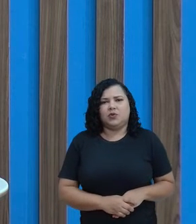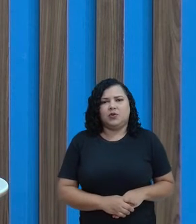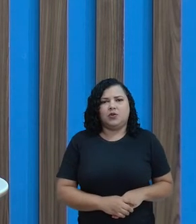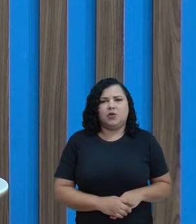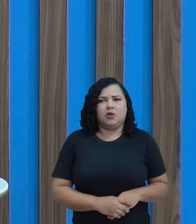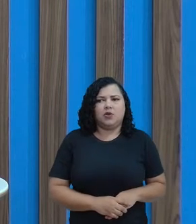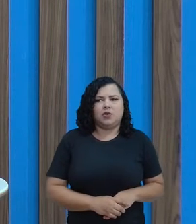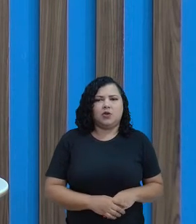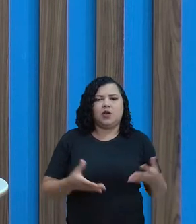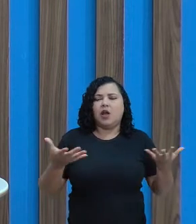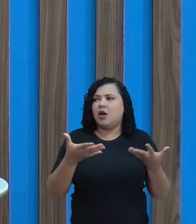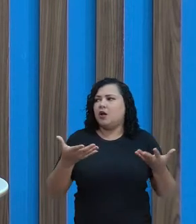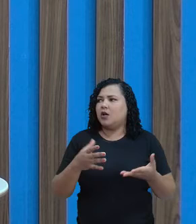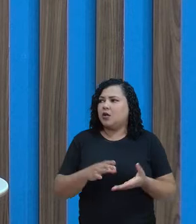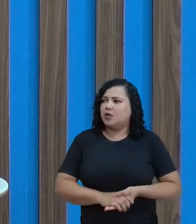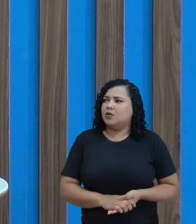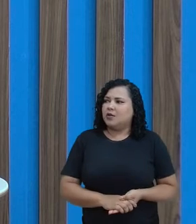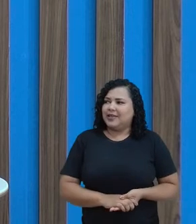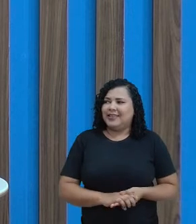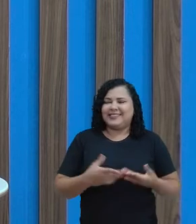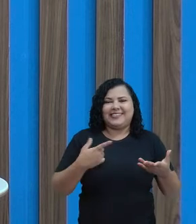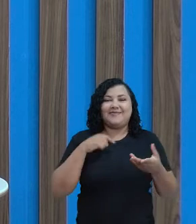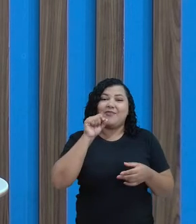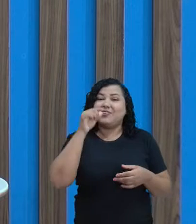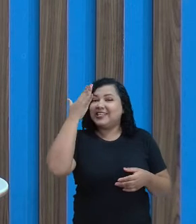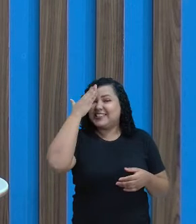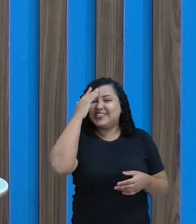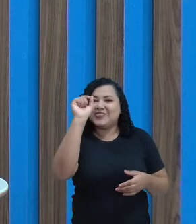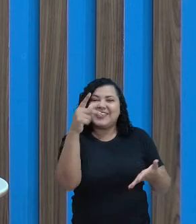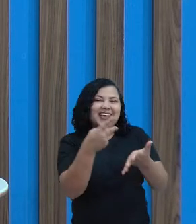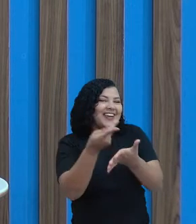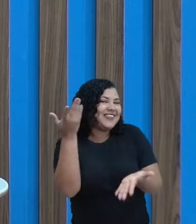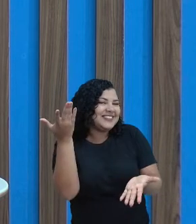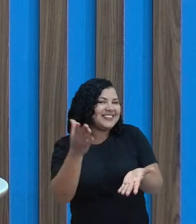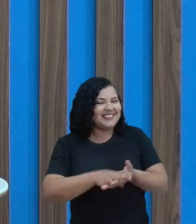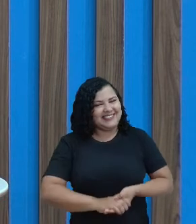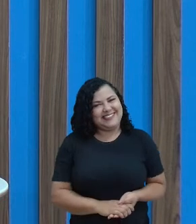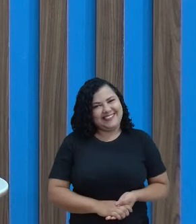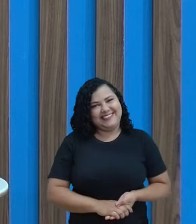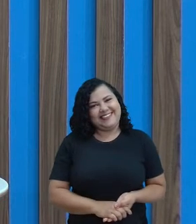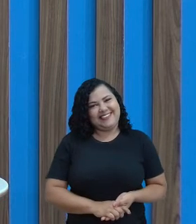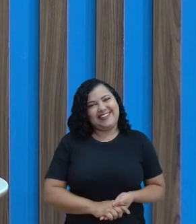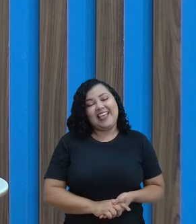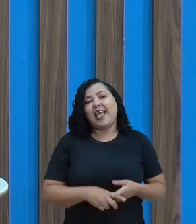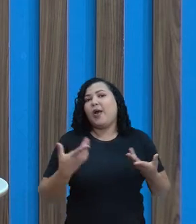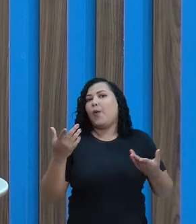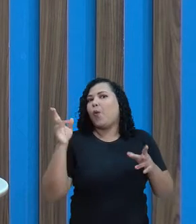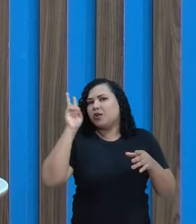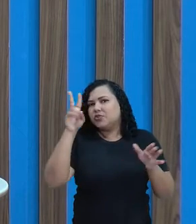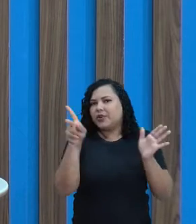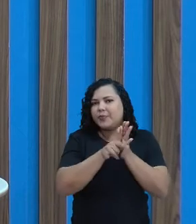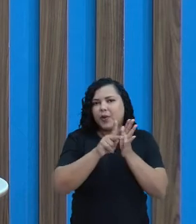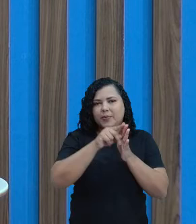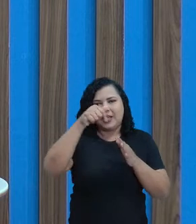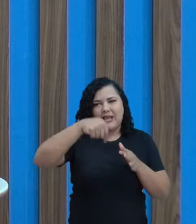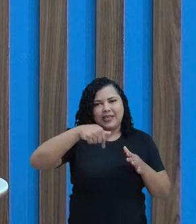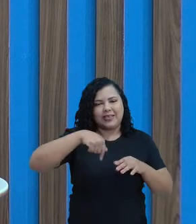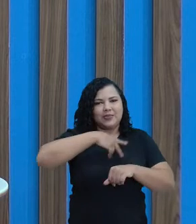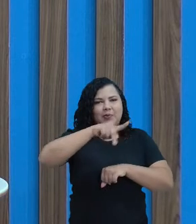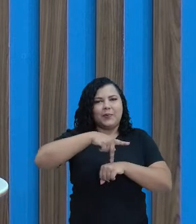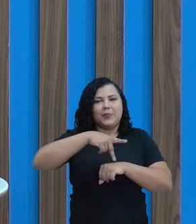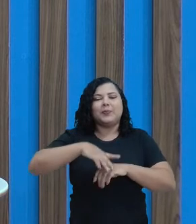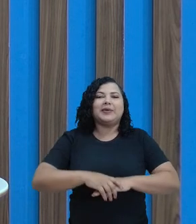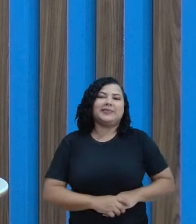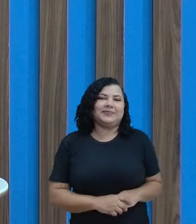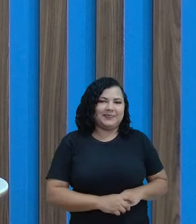recorte histórico para entender o que aconteceu com a história do nosso país, né? Eu acho